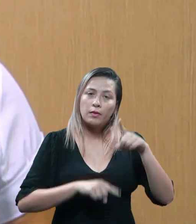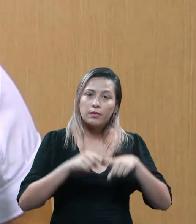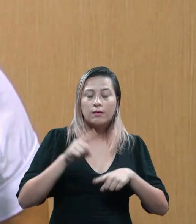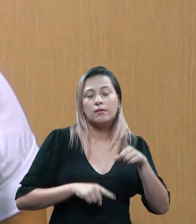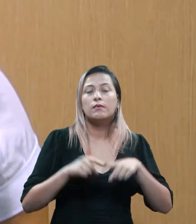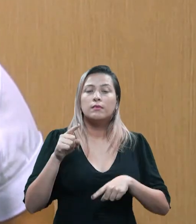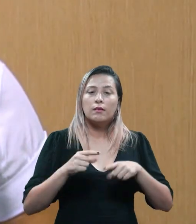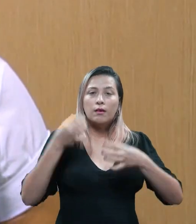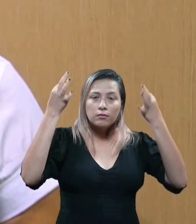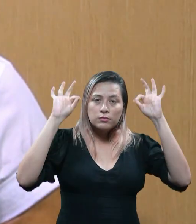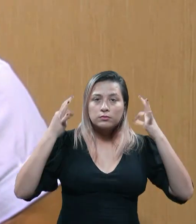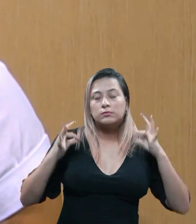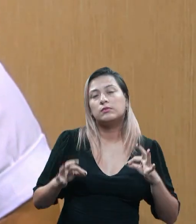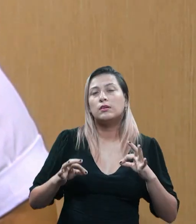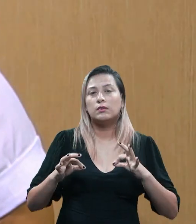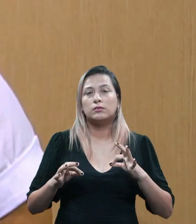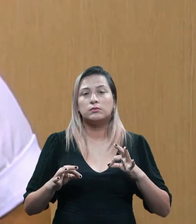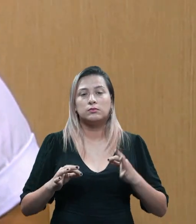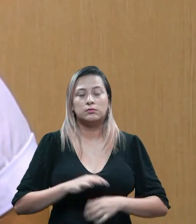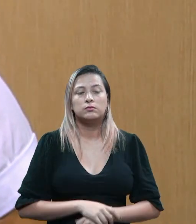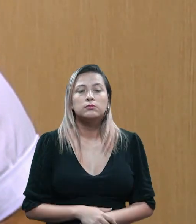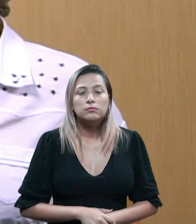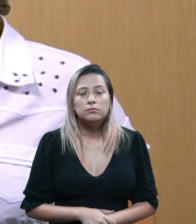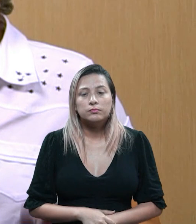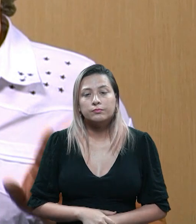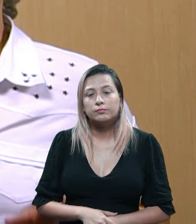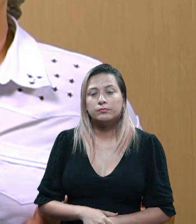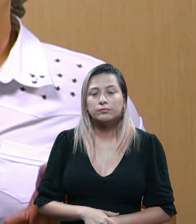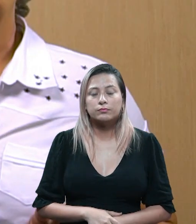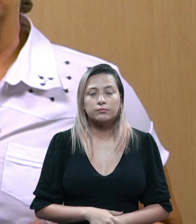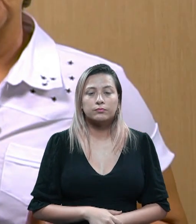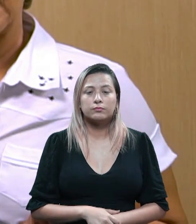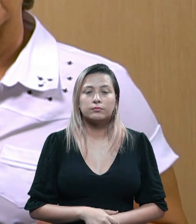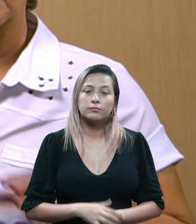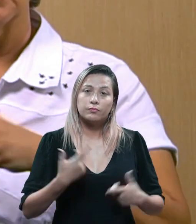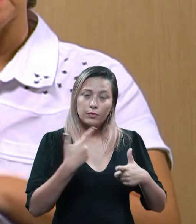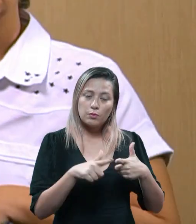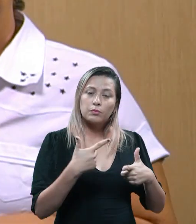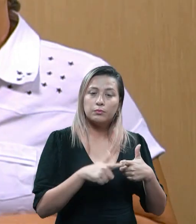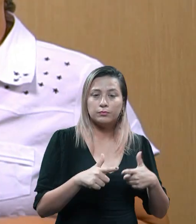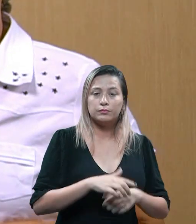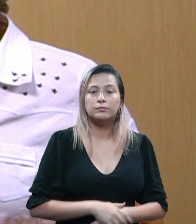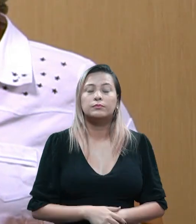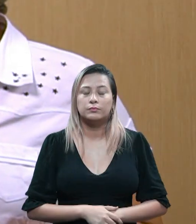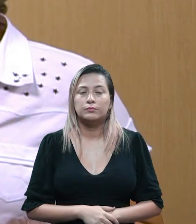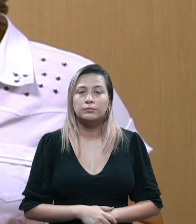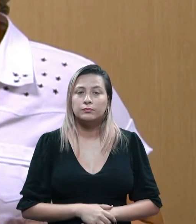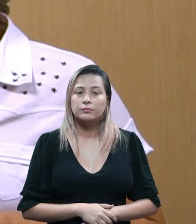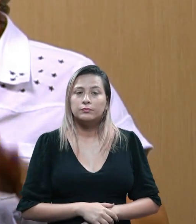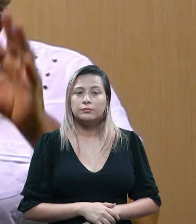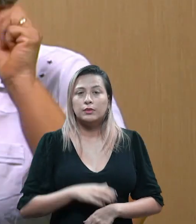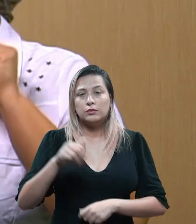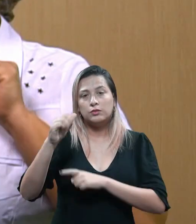de substâncias detergentes ou por atividade profissional. Um exemplo de problema de acne causado por atividade